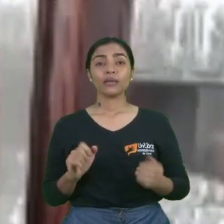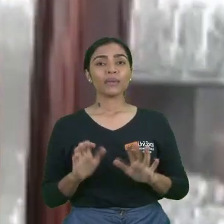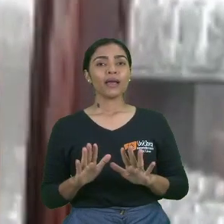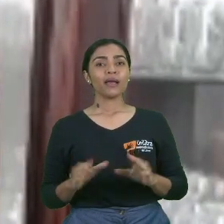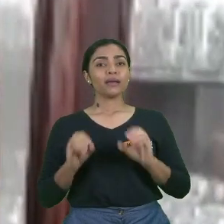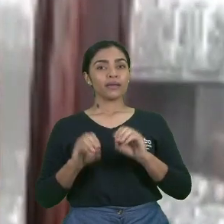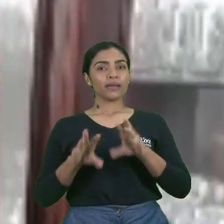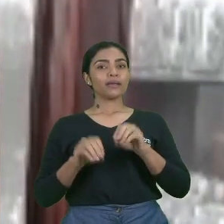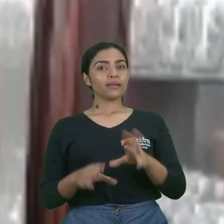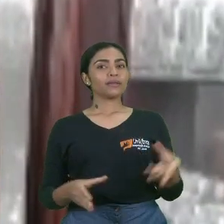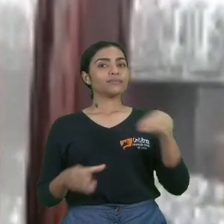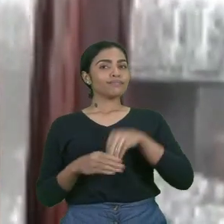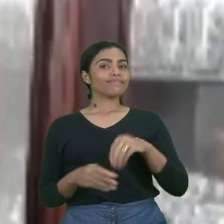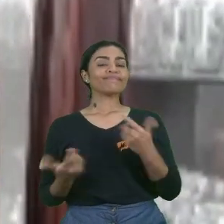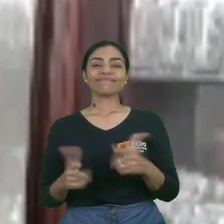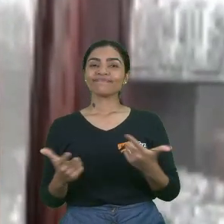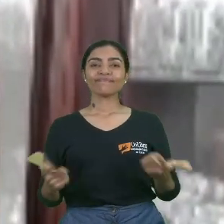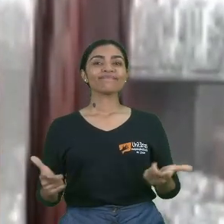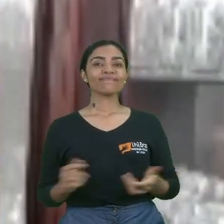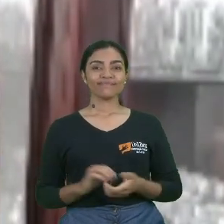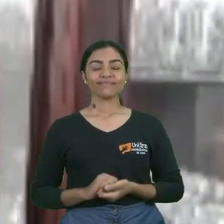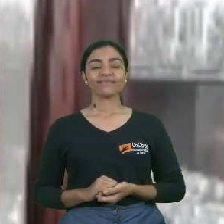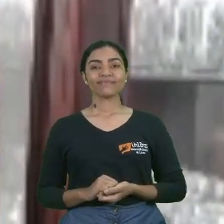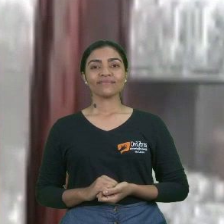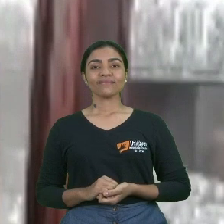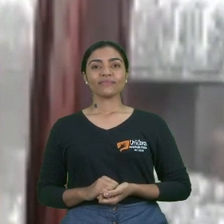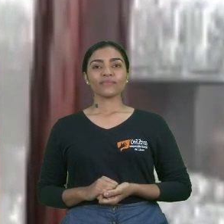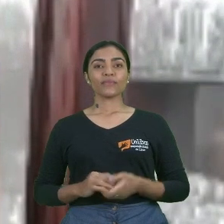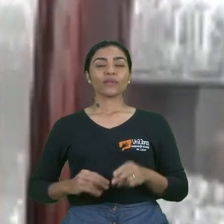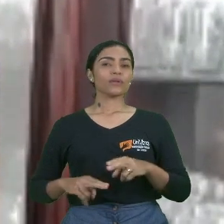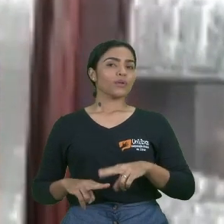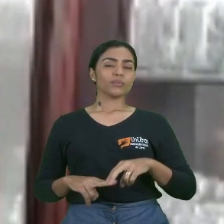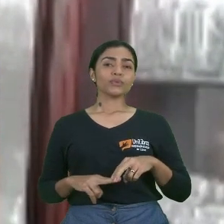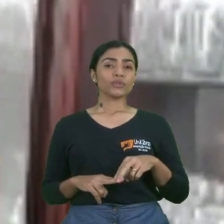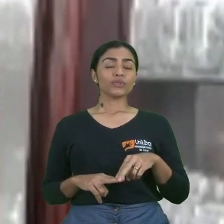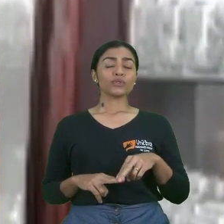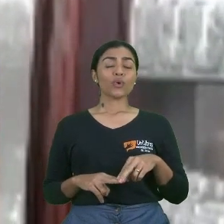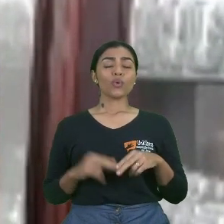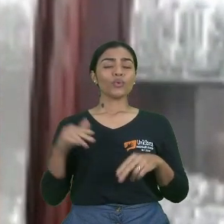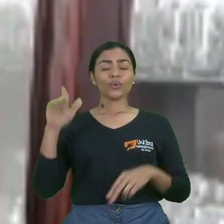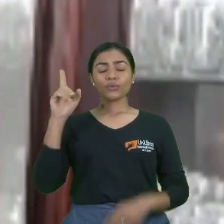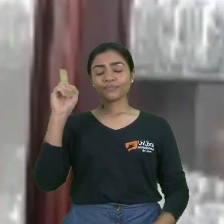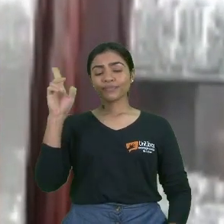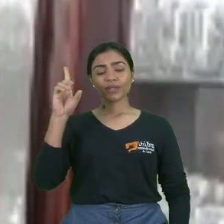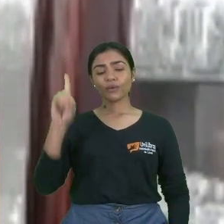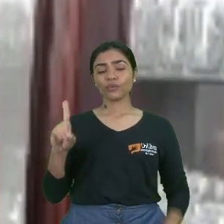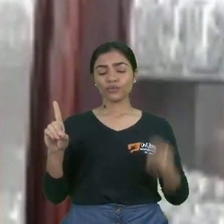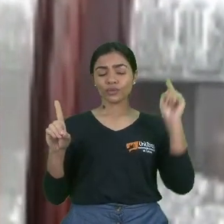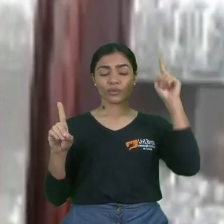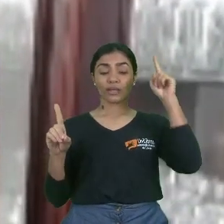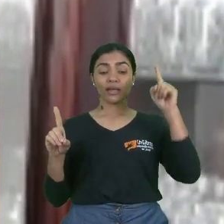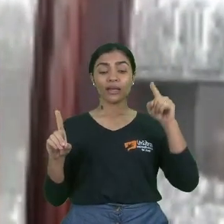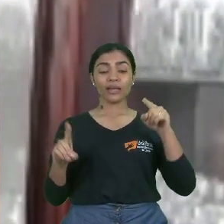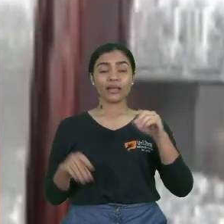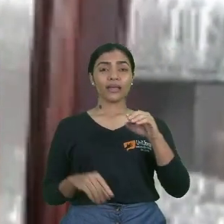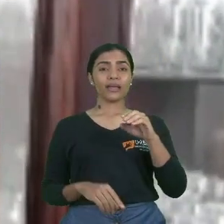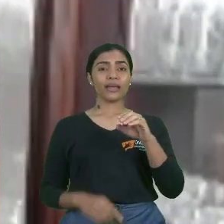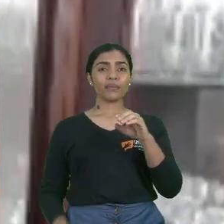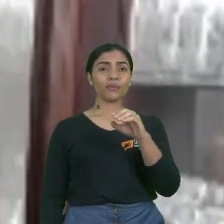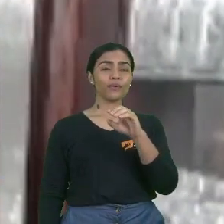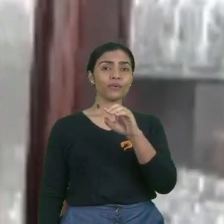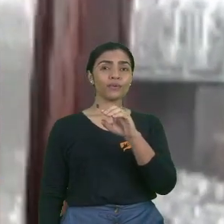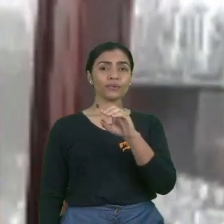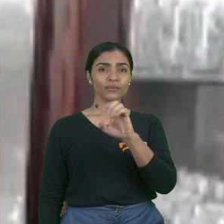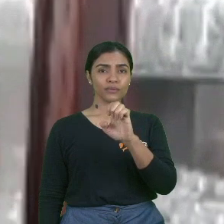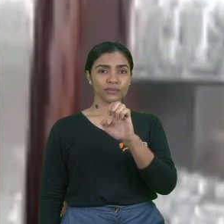educação não não e por isso eu acho que o diretor largar daí tinha bem a noção